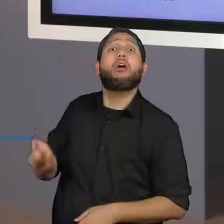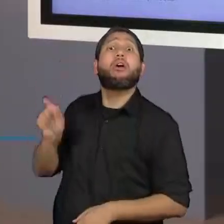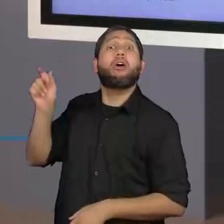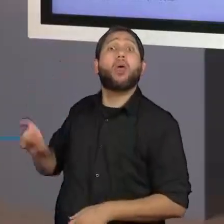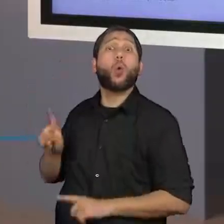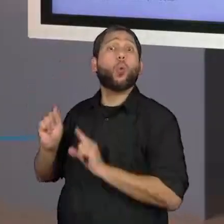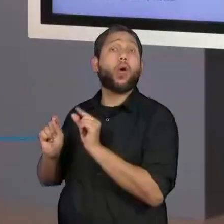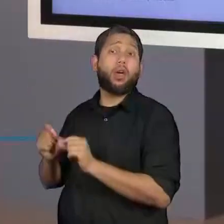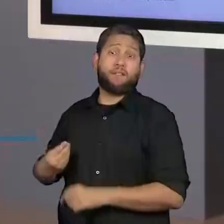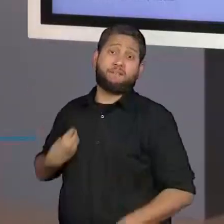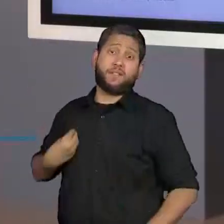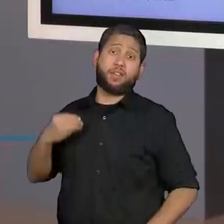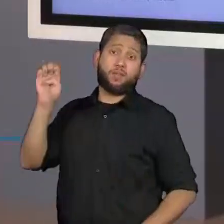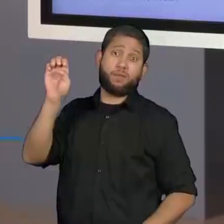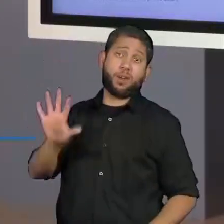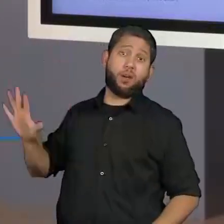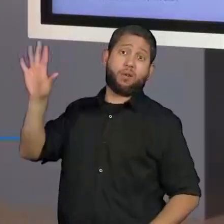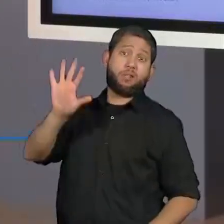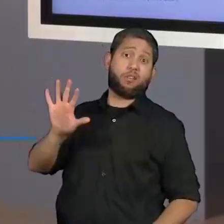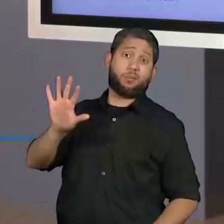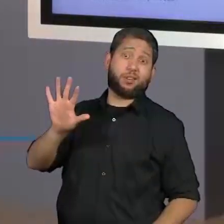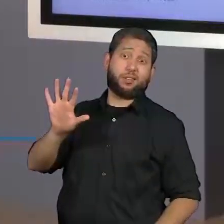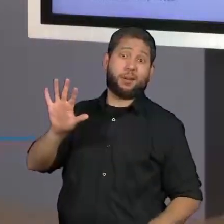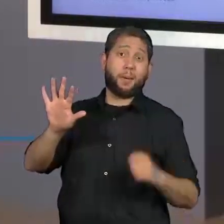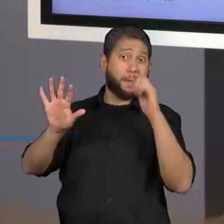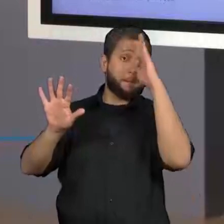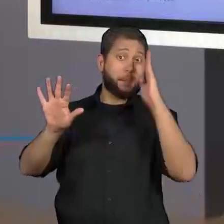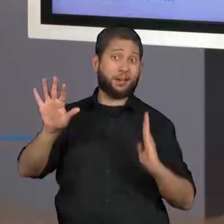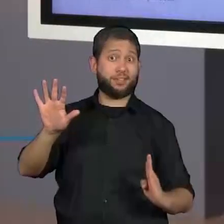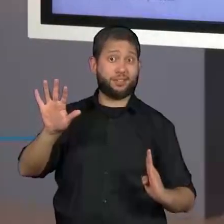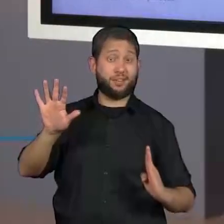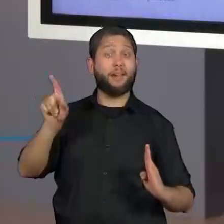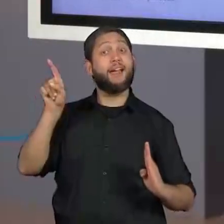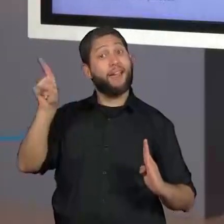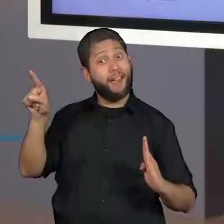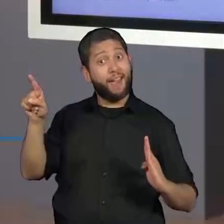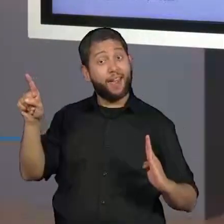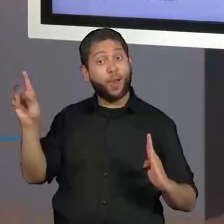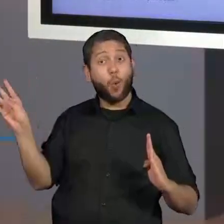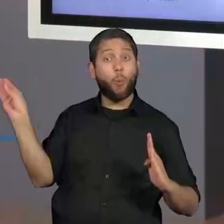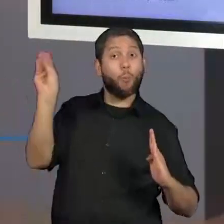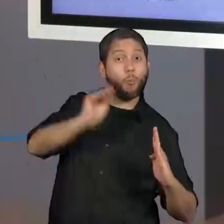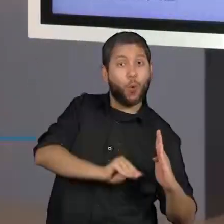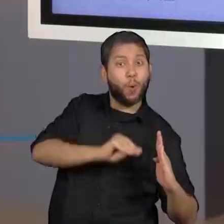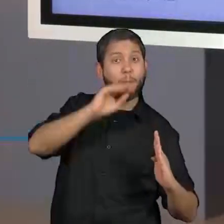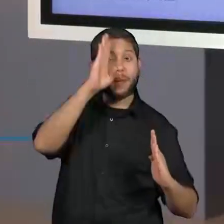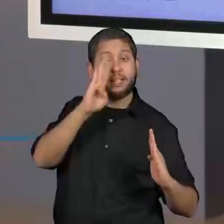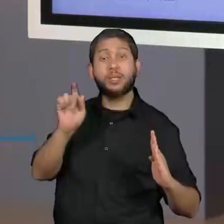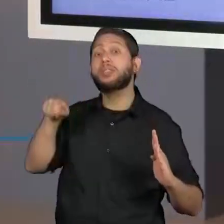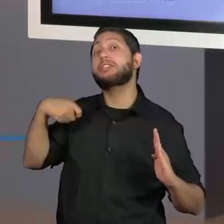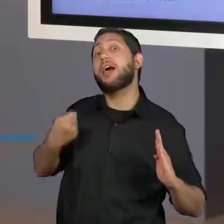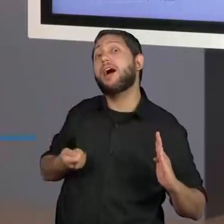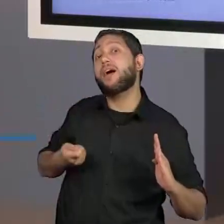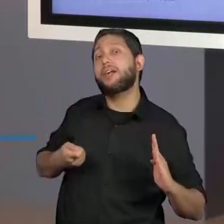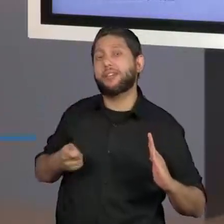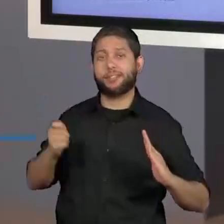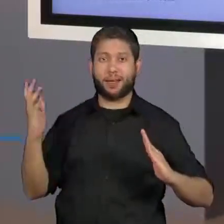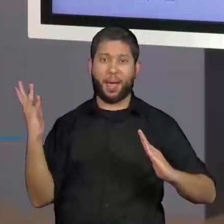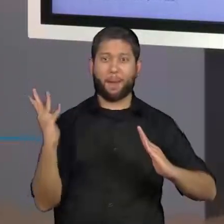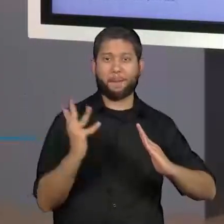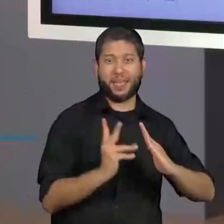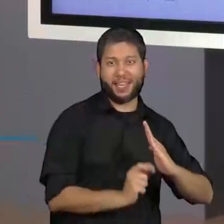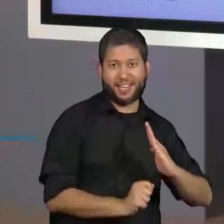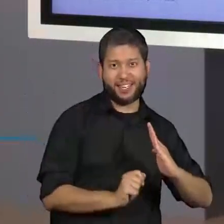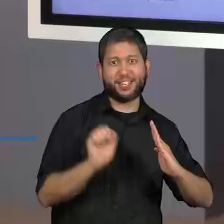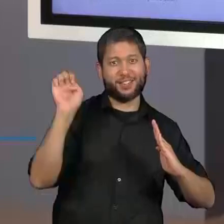vários outros imigrantes vieram para cá, assim trazendo suas culturas. E também tivemos aí o período,